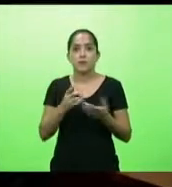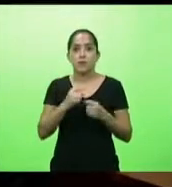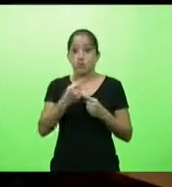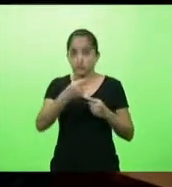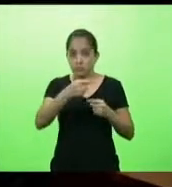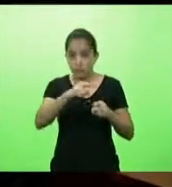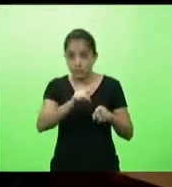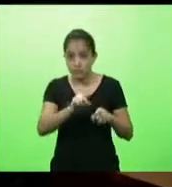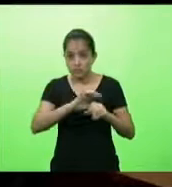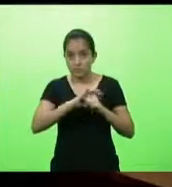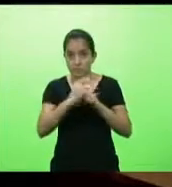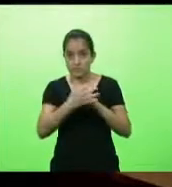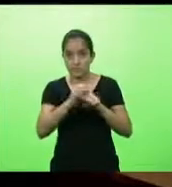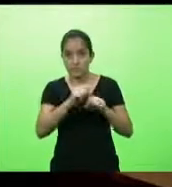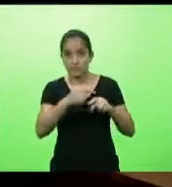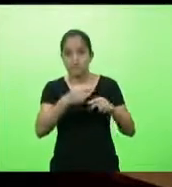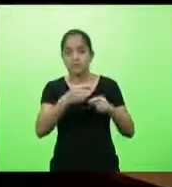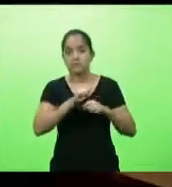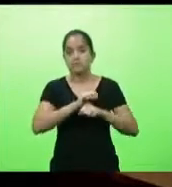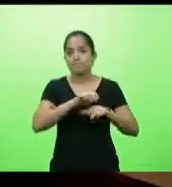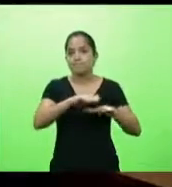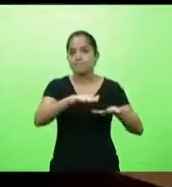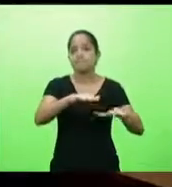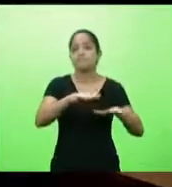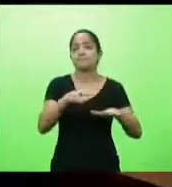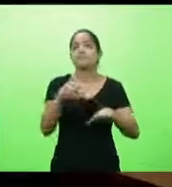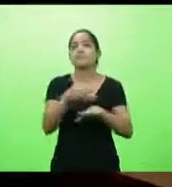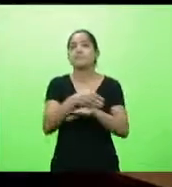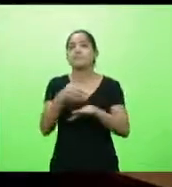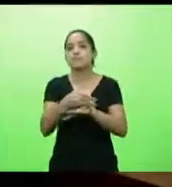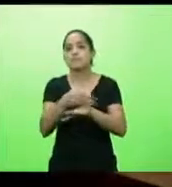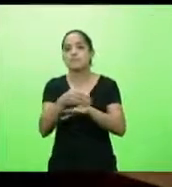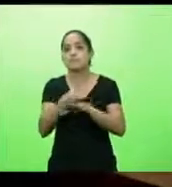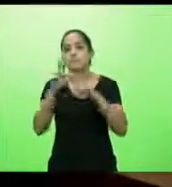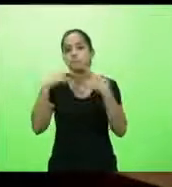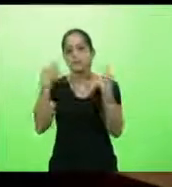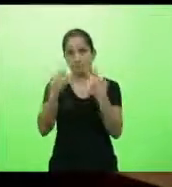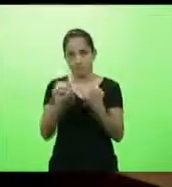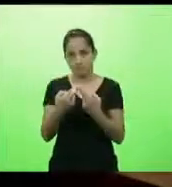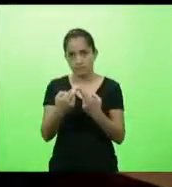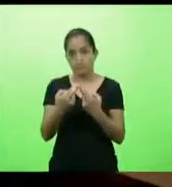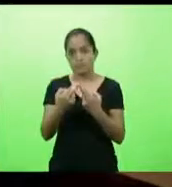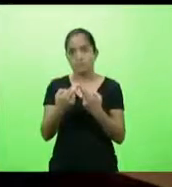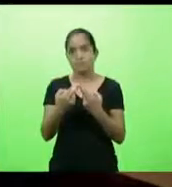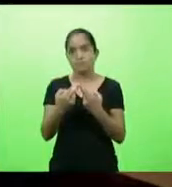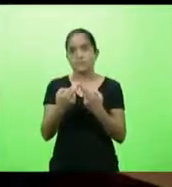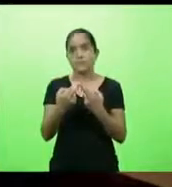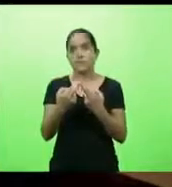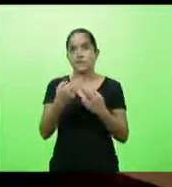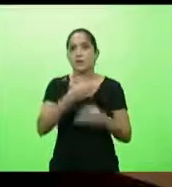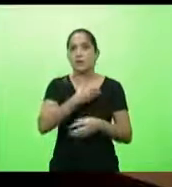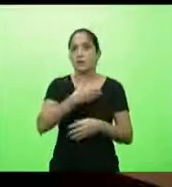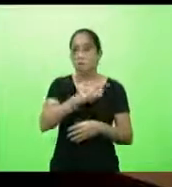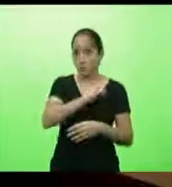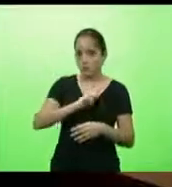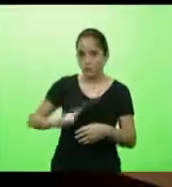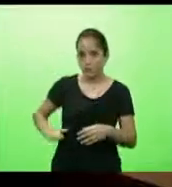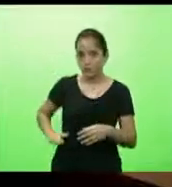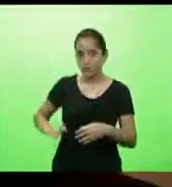pandemia, nós participamos de uma reunião com o governador Carlos